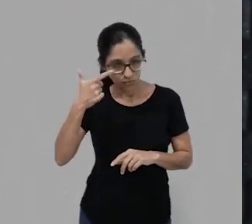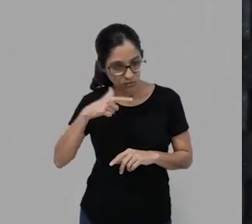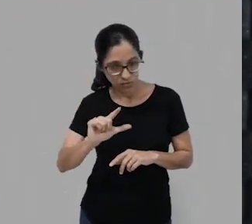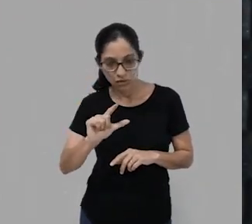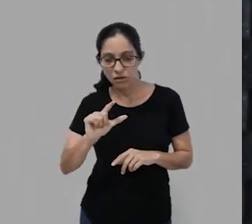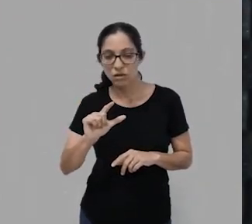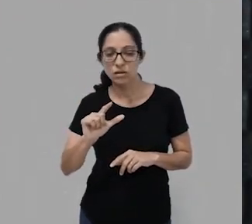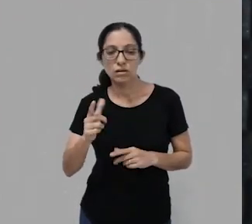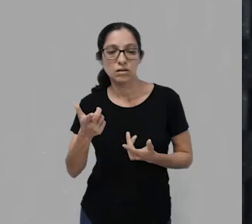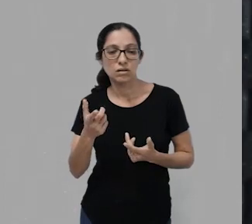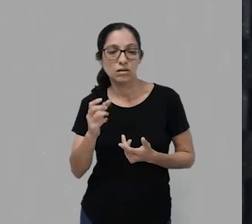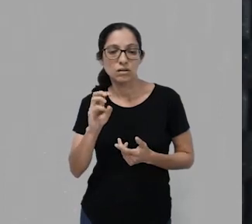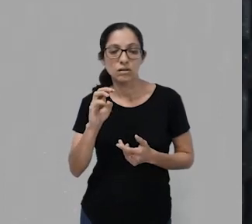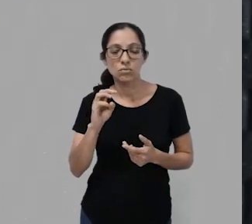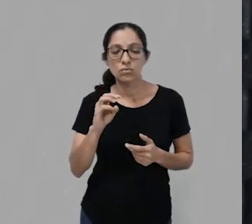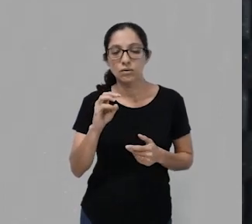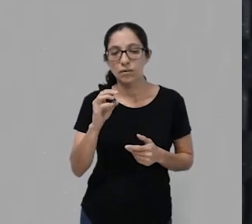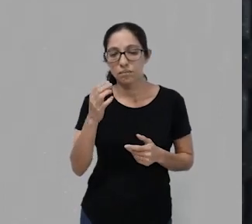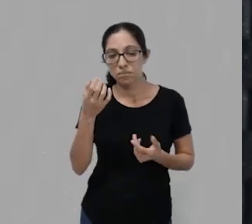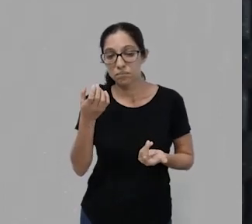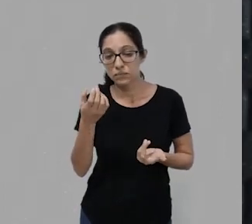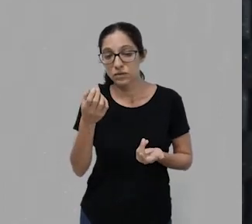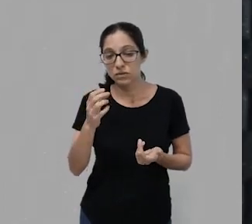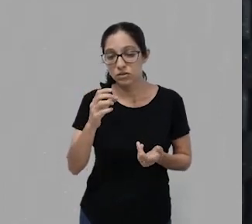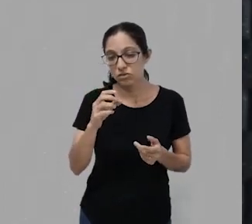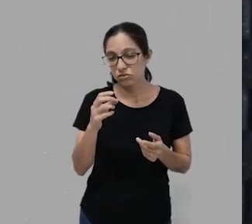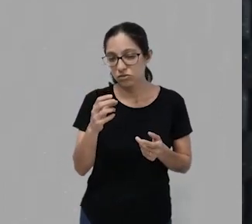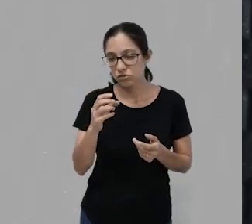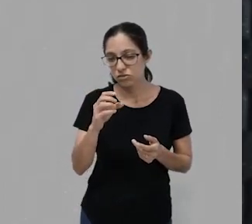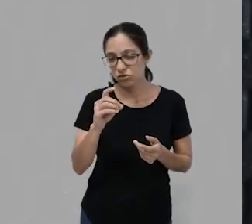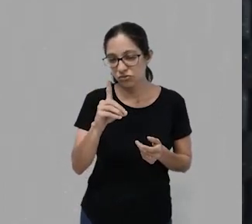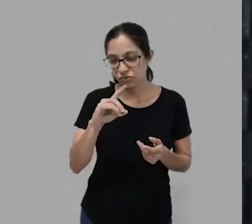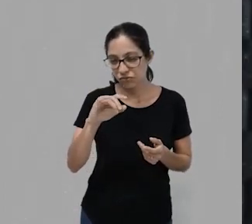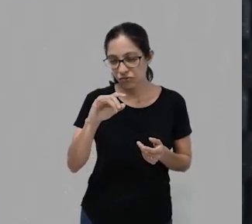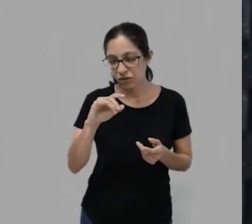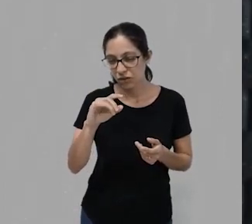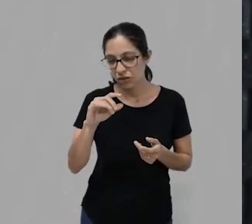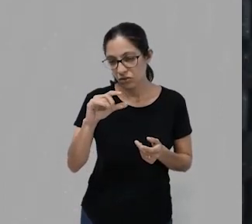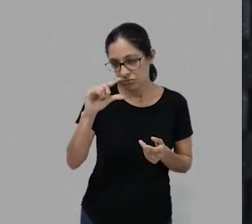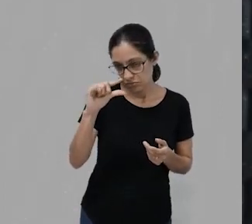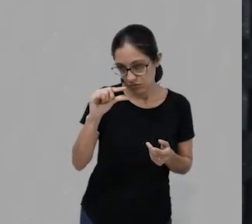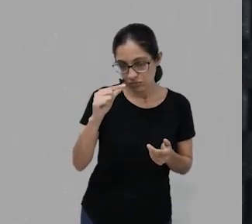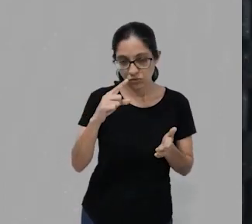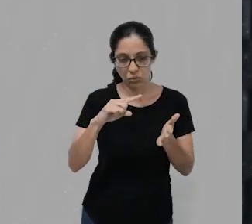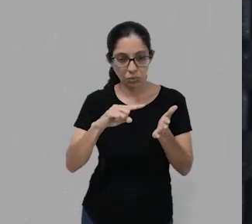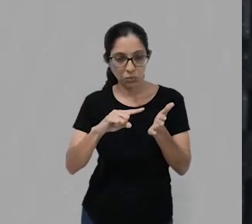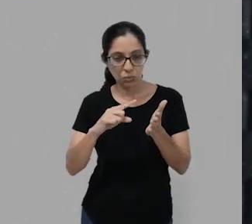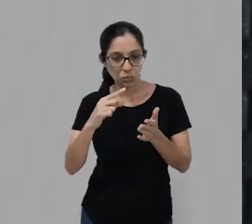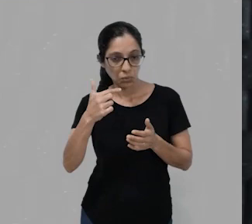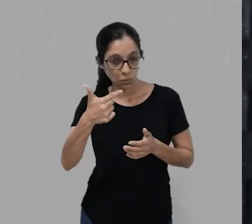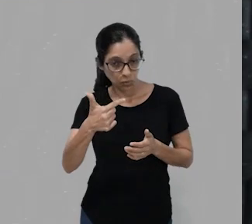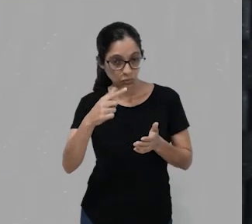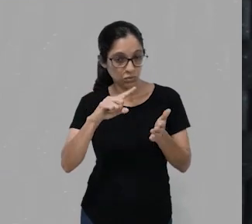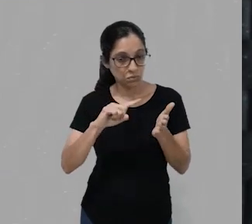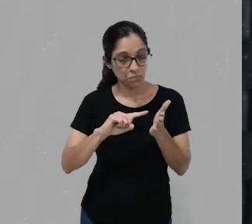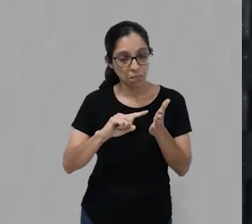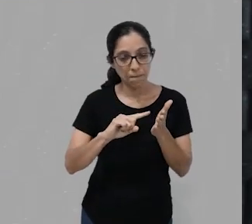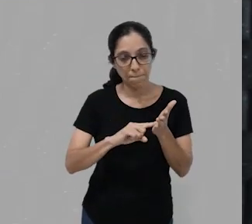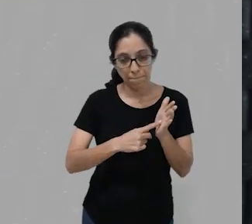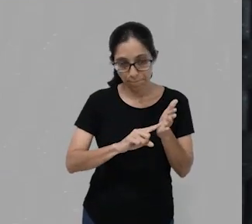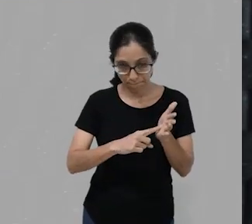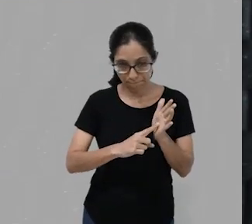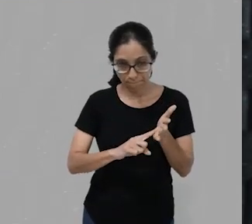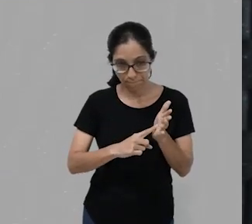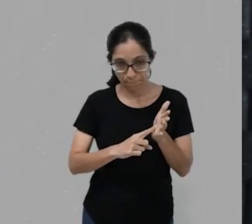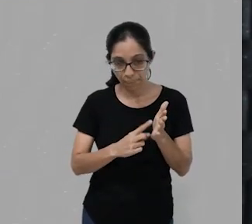que conseguir botar uma diferença mínima de 2 pontos. Está aqui, ó, 24-22. Tem uma diferença de 2